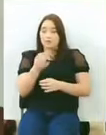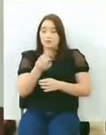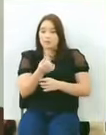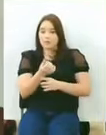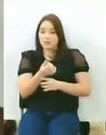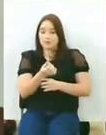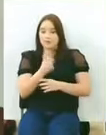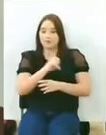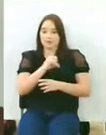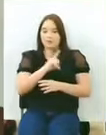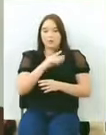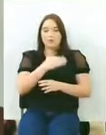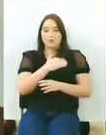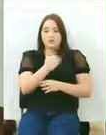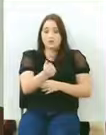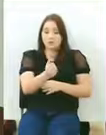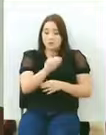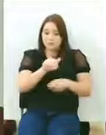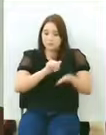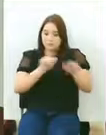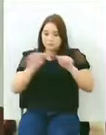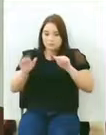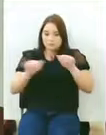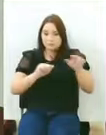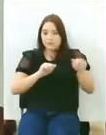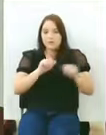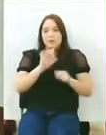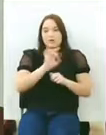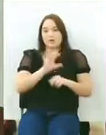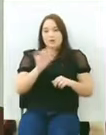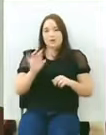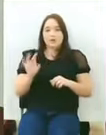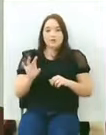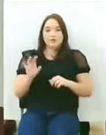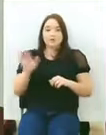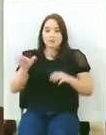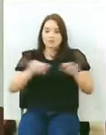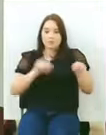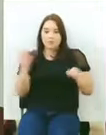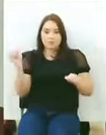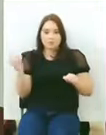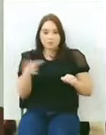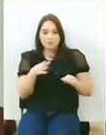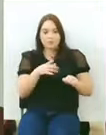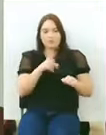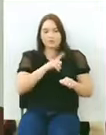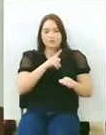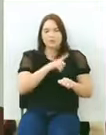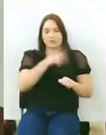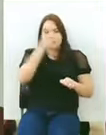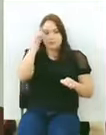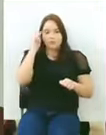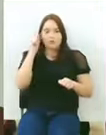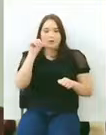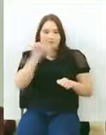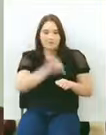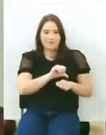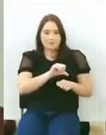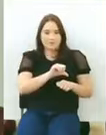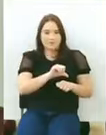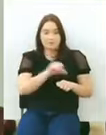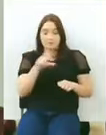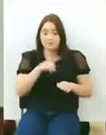E no dia 16, quando formos chamados a eleger, reeleger ou eleger outros, vamos fazê-lo